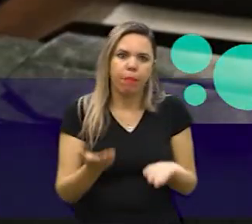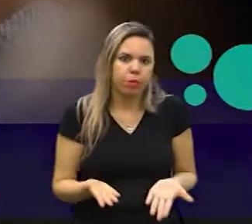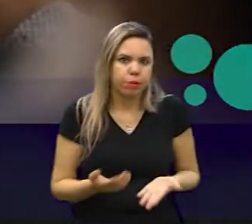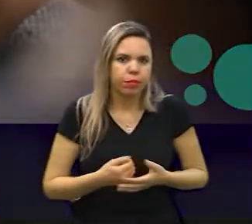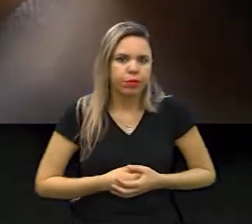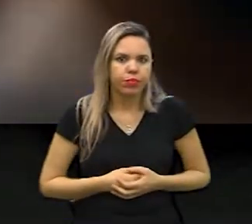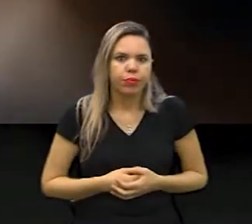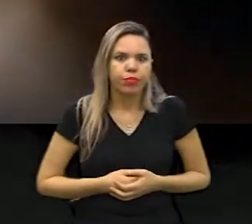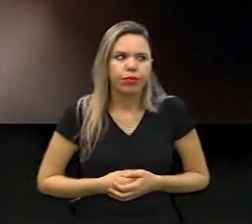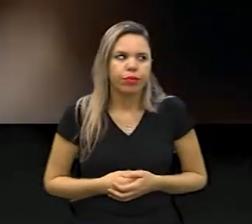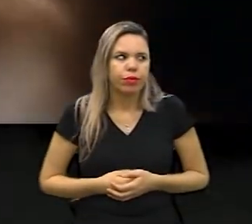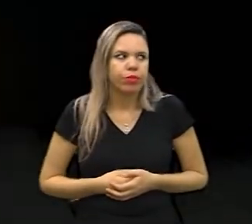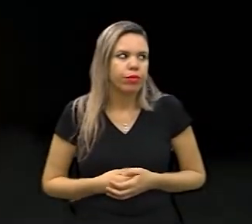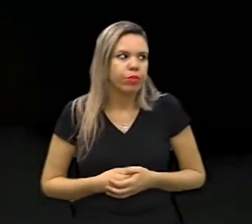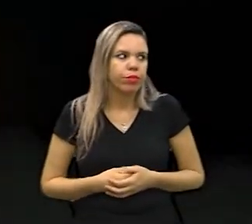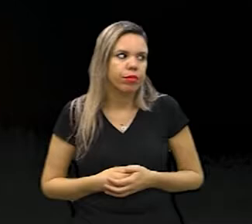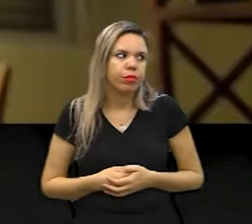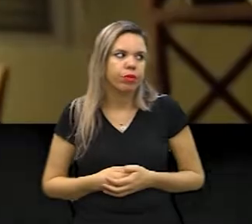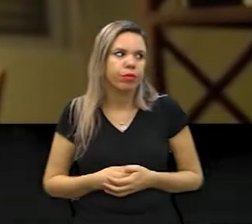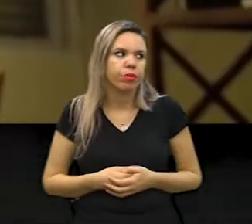político brasileiro. Do Guilherme.